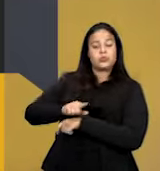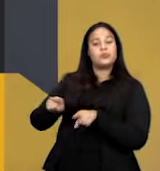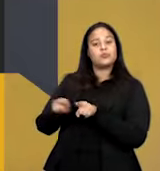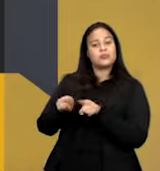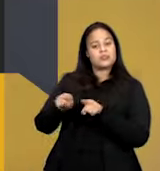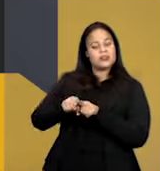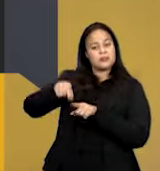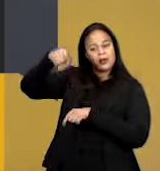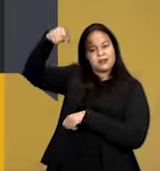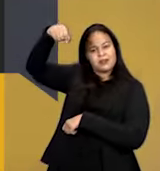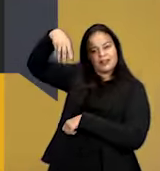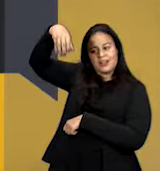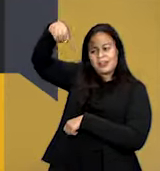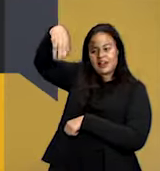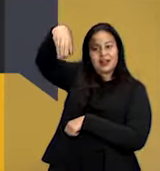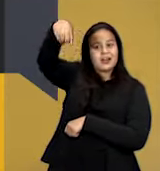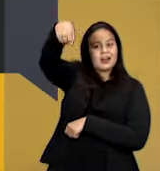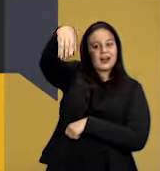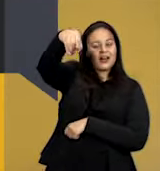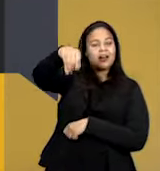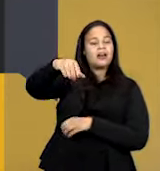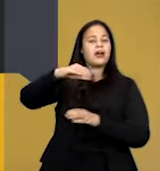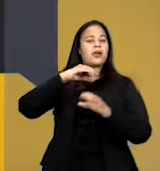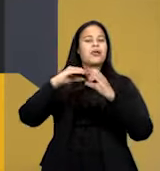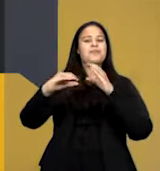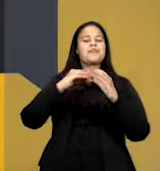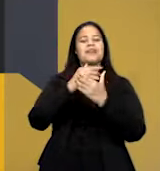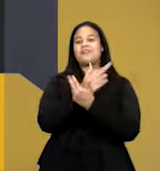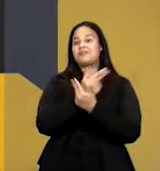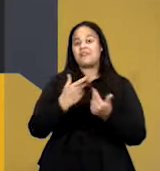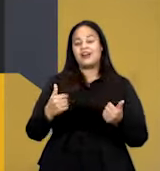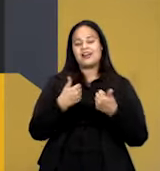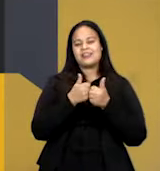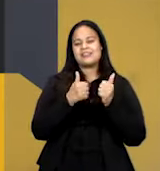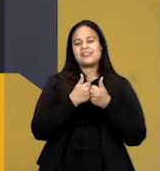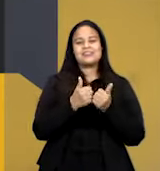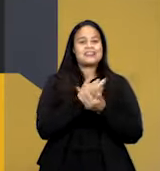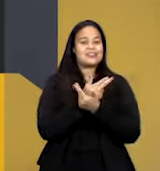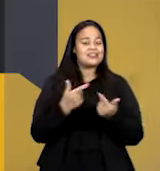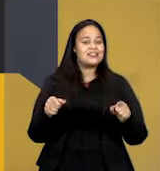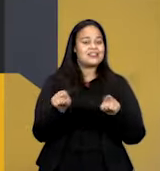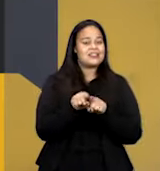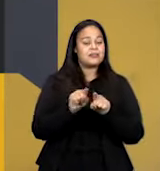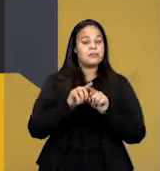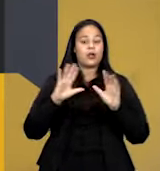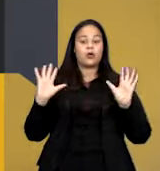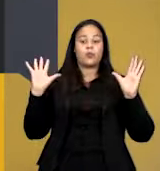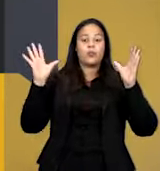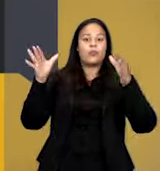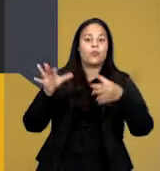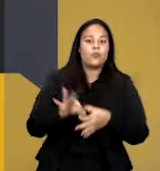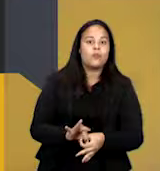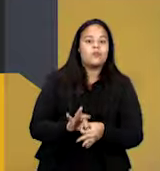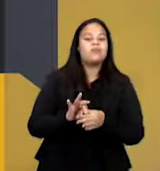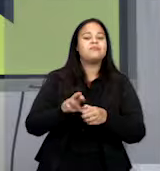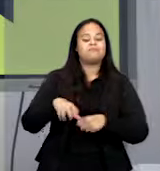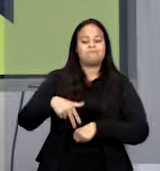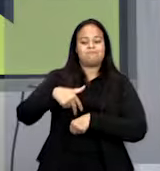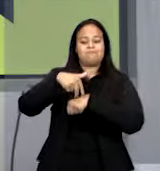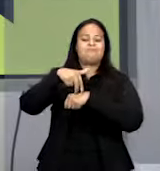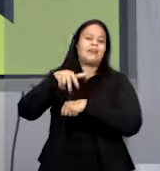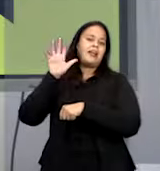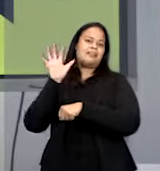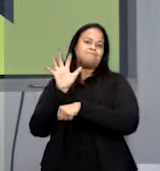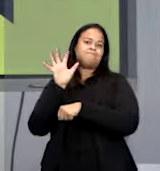iluminação artificial, meios de comunicação e transporte. Isso tudo é ação humana que interfere